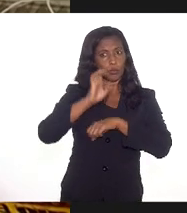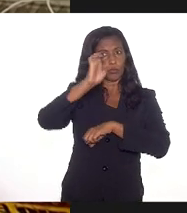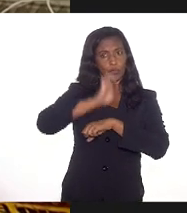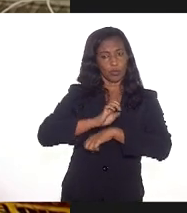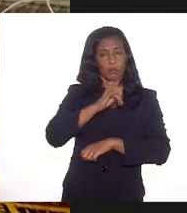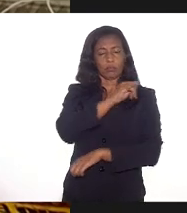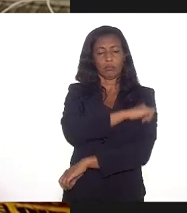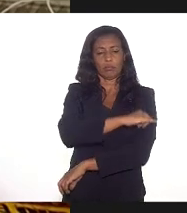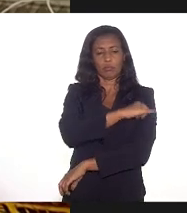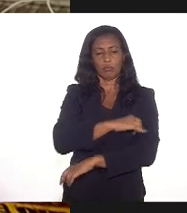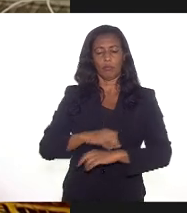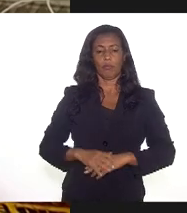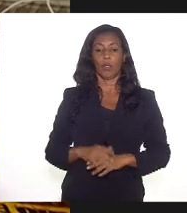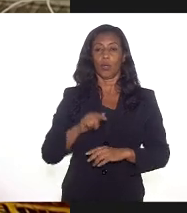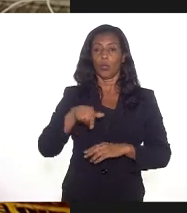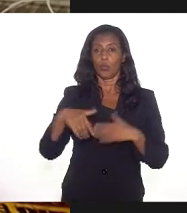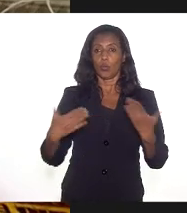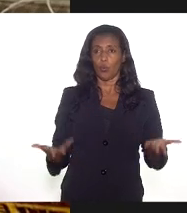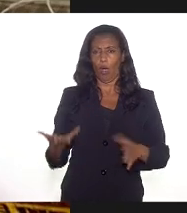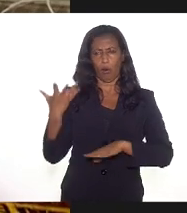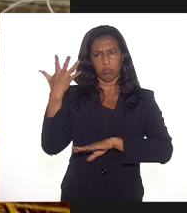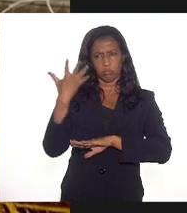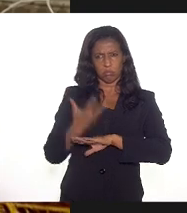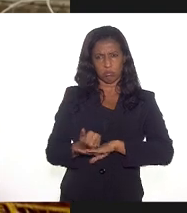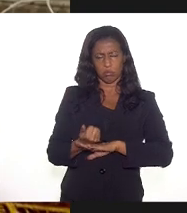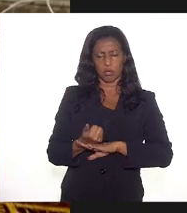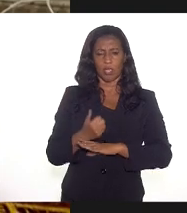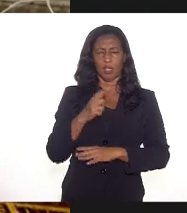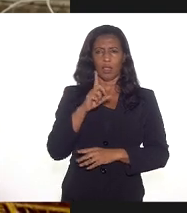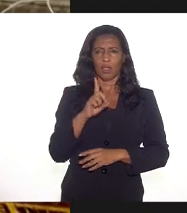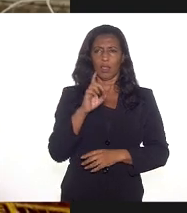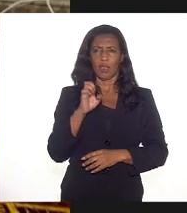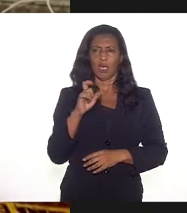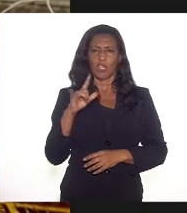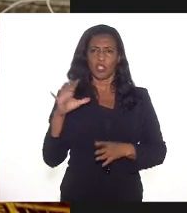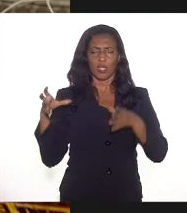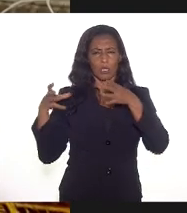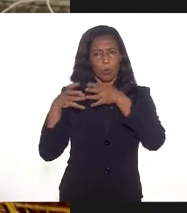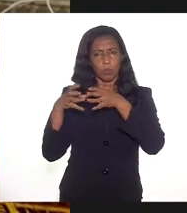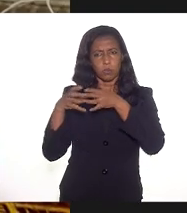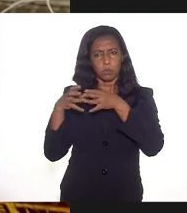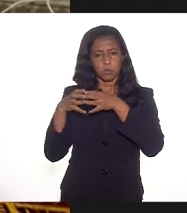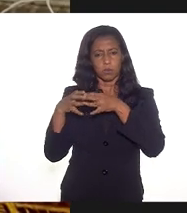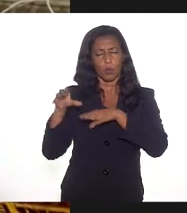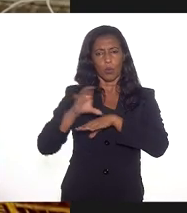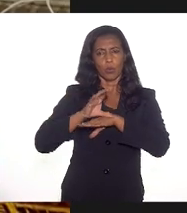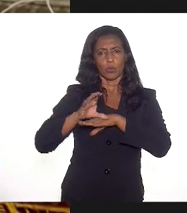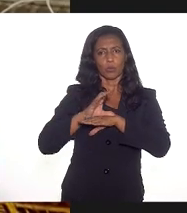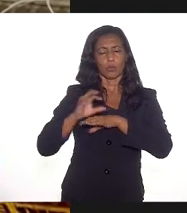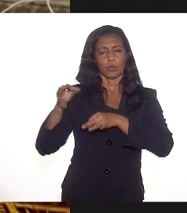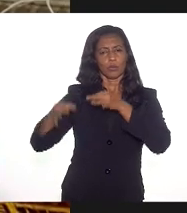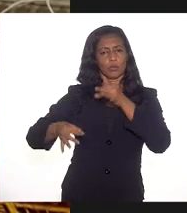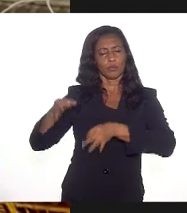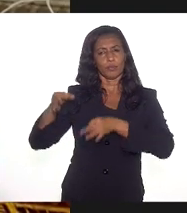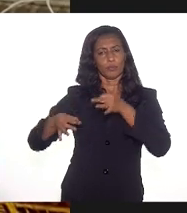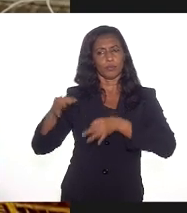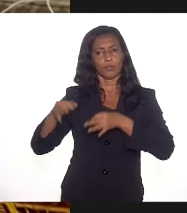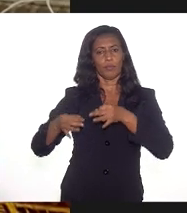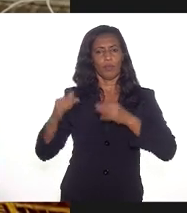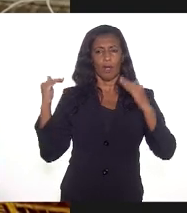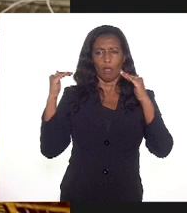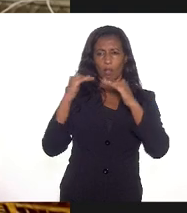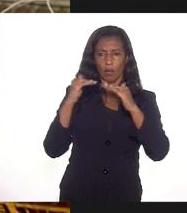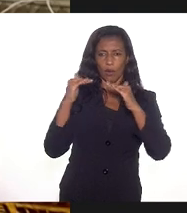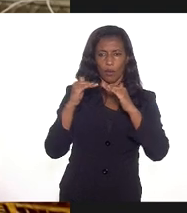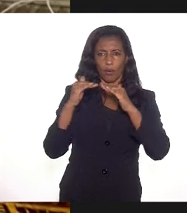Janeiro, no qual baixou em diligência pela Comissão de Constituição e Justiça, conforme ofício